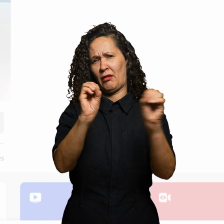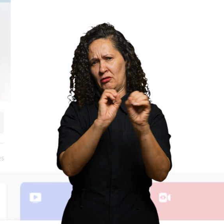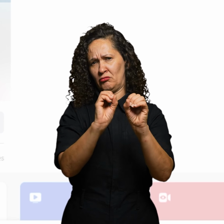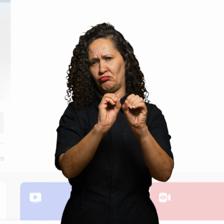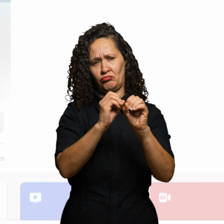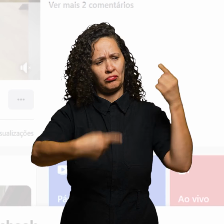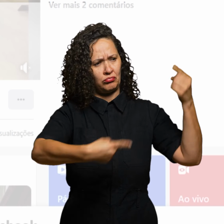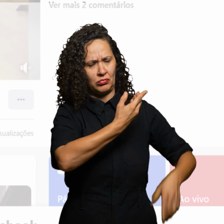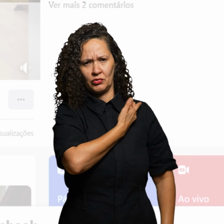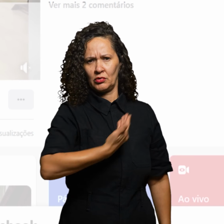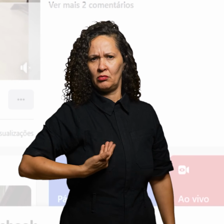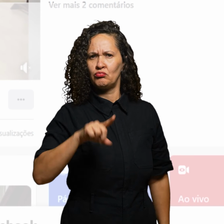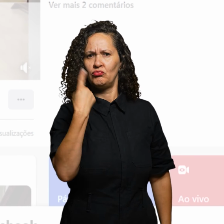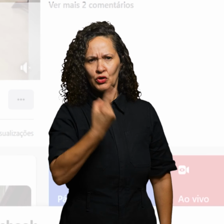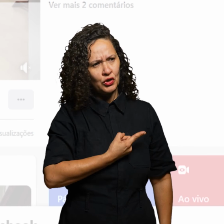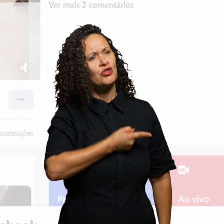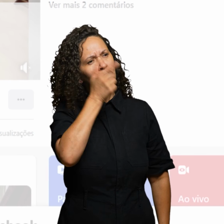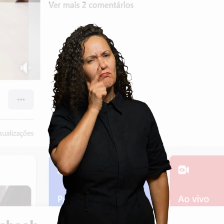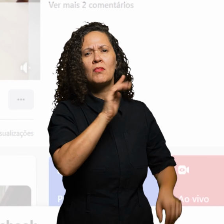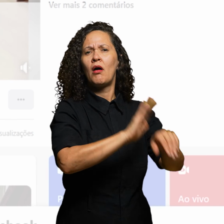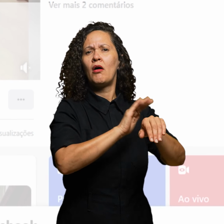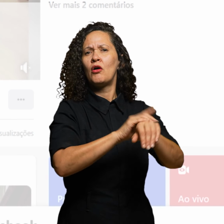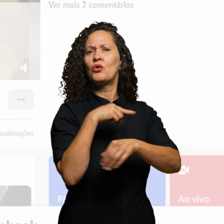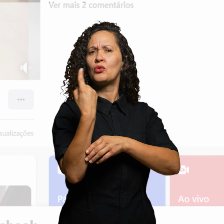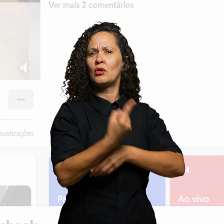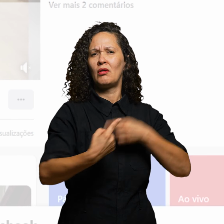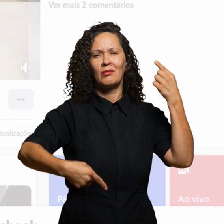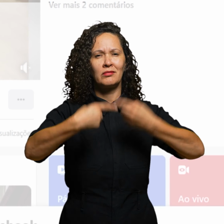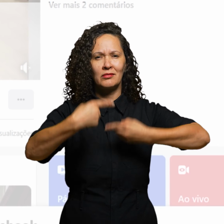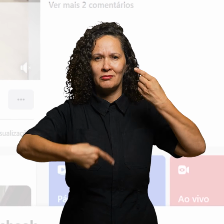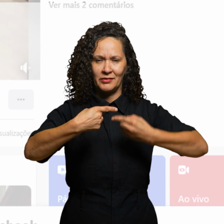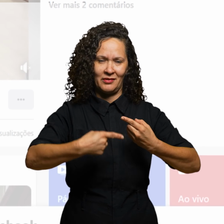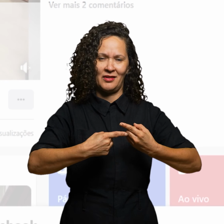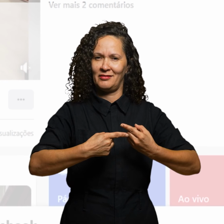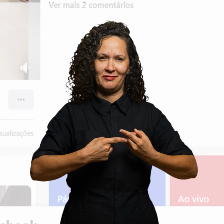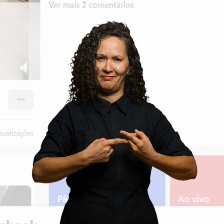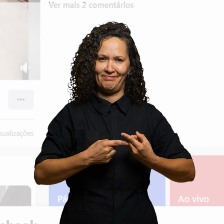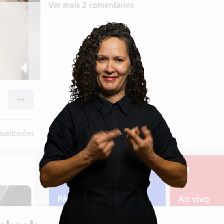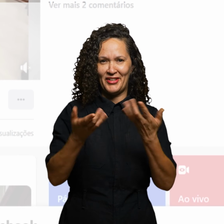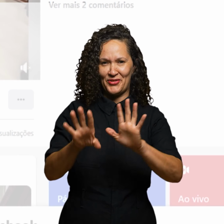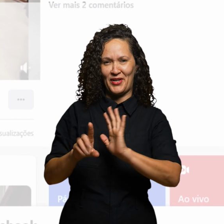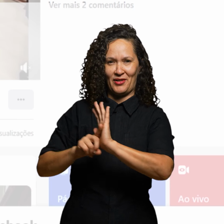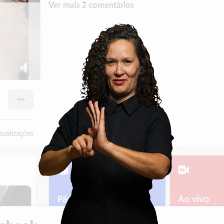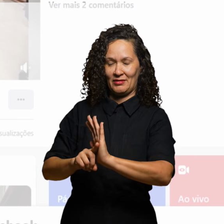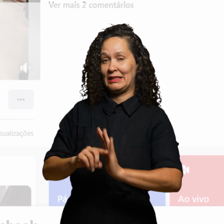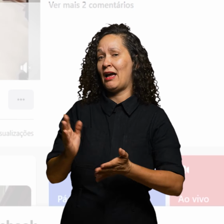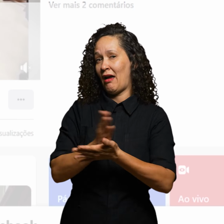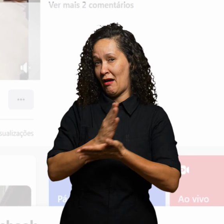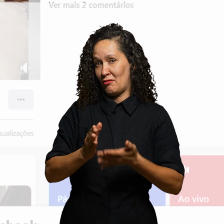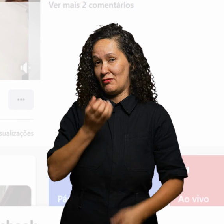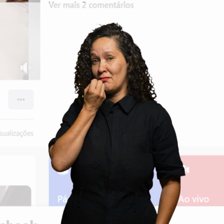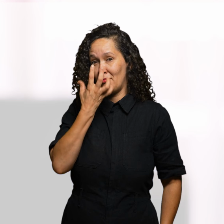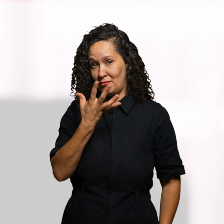as políticas públicas e os parlamentares, vamos dizer assim. A gente até tem algumas